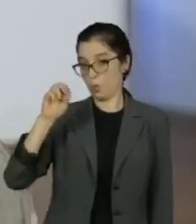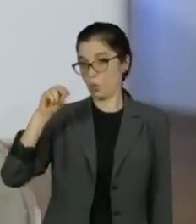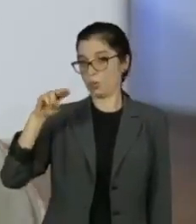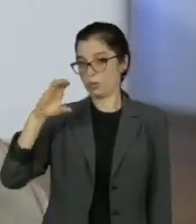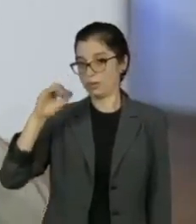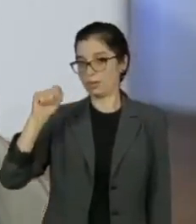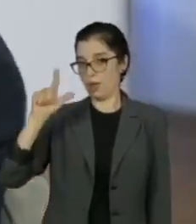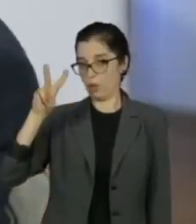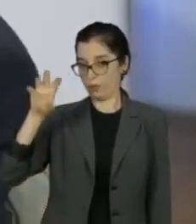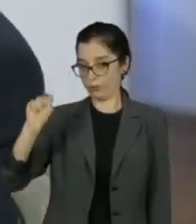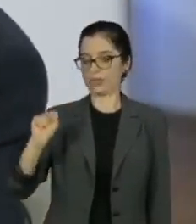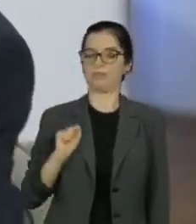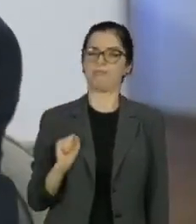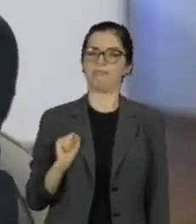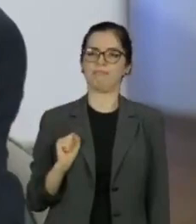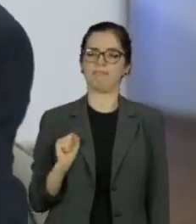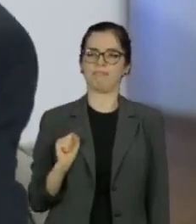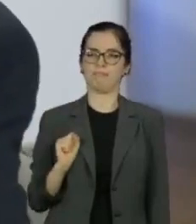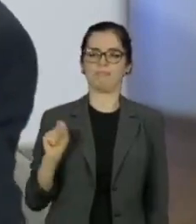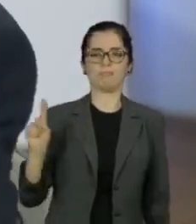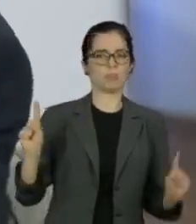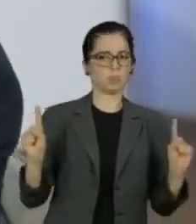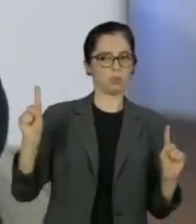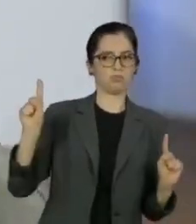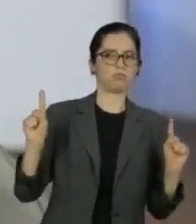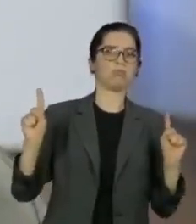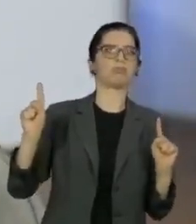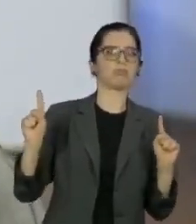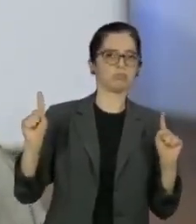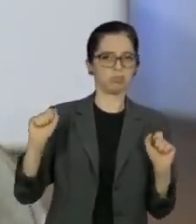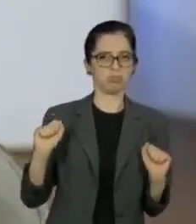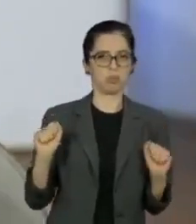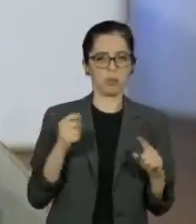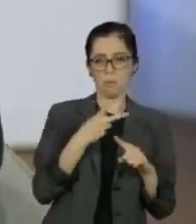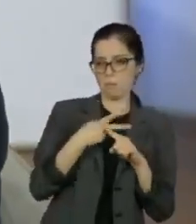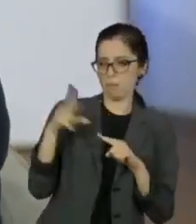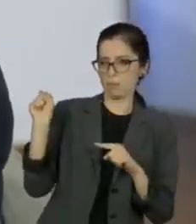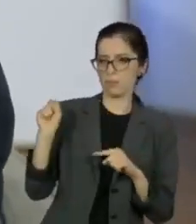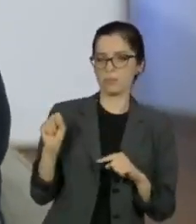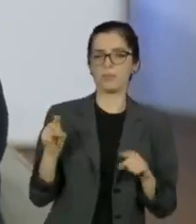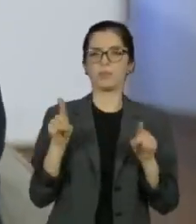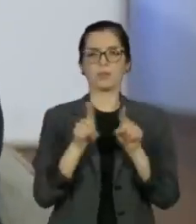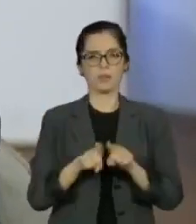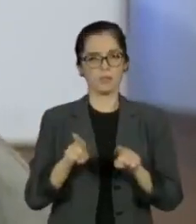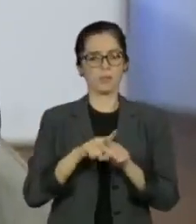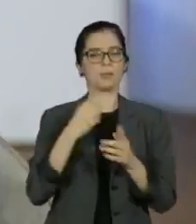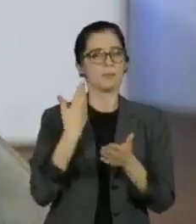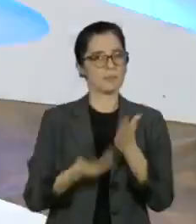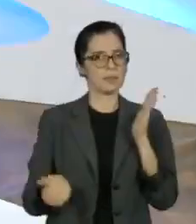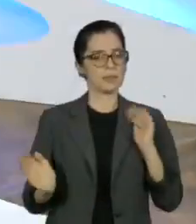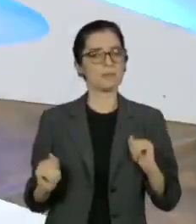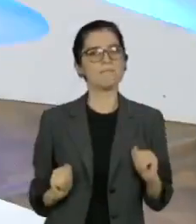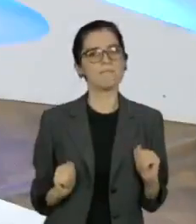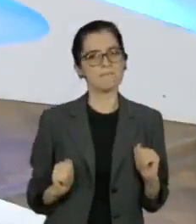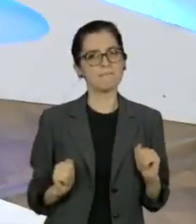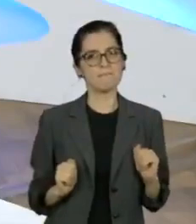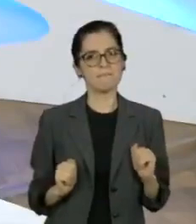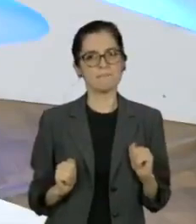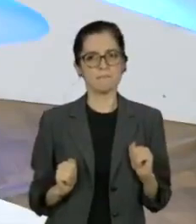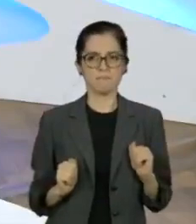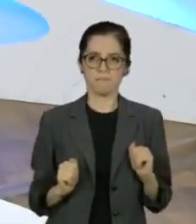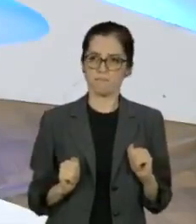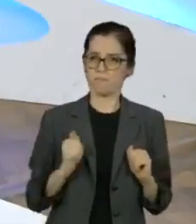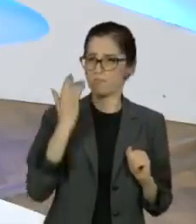como o cara é bom como é difícil ganhar dele aí algumas vezes perdi uma isso é mais não veio muito e qualidade aí